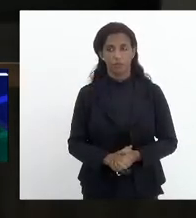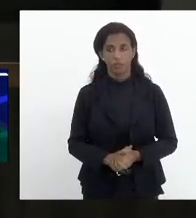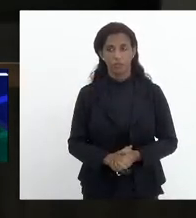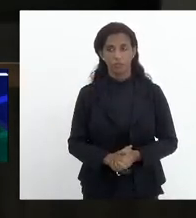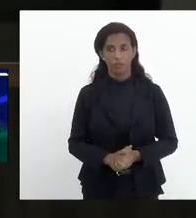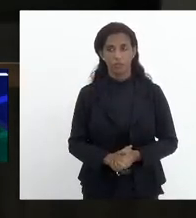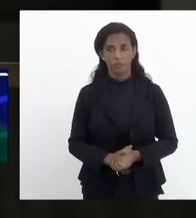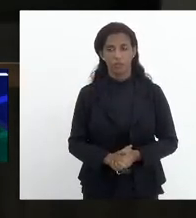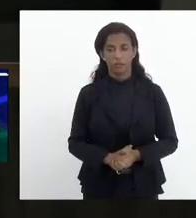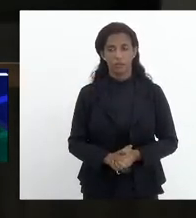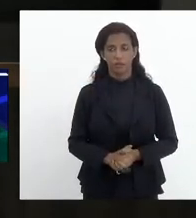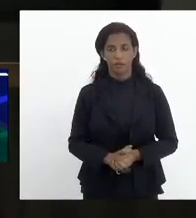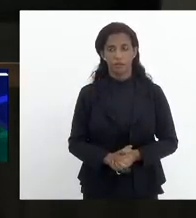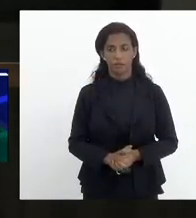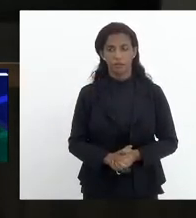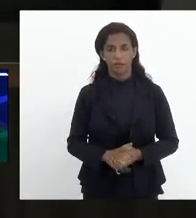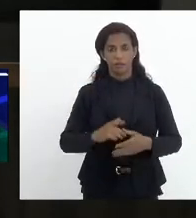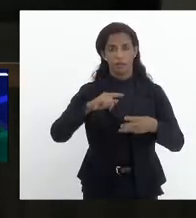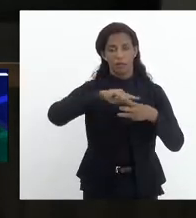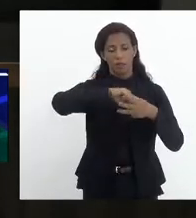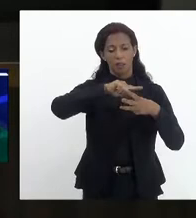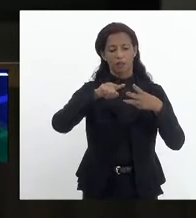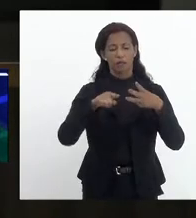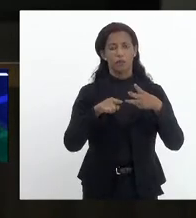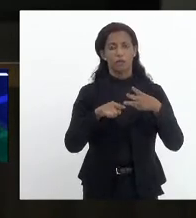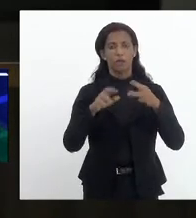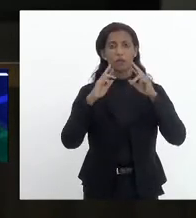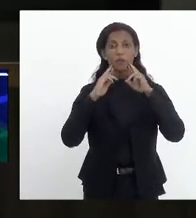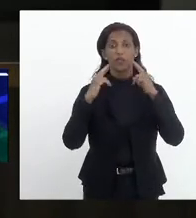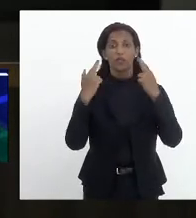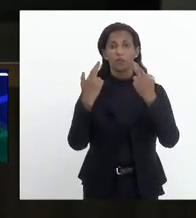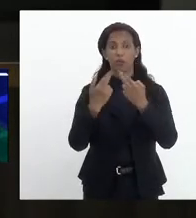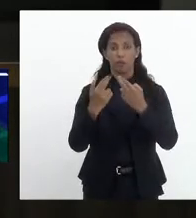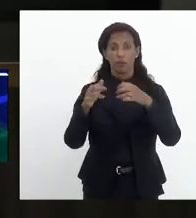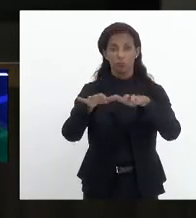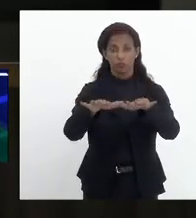realizarmos 3 audiências públicas. Deputado Luiz,